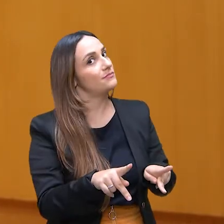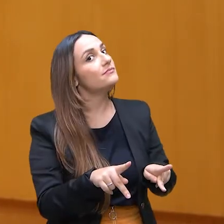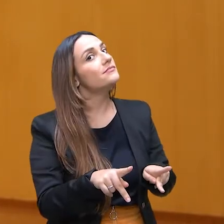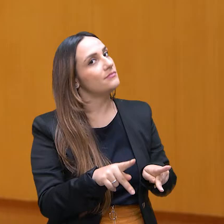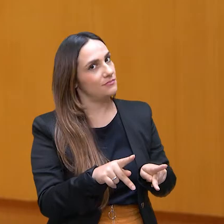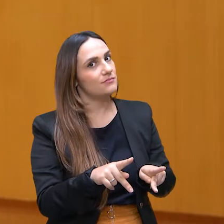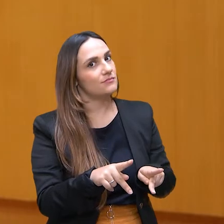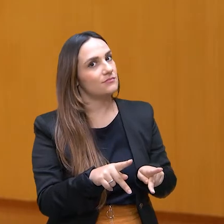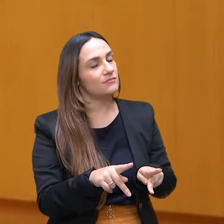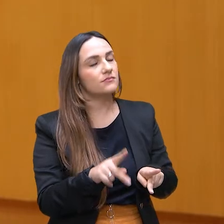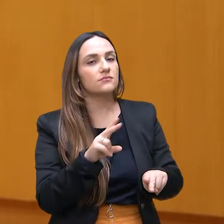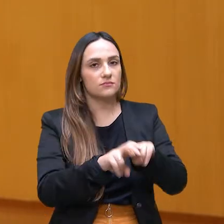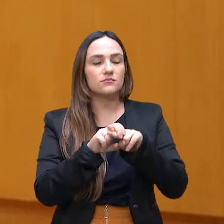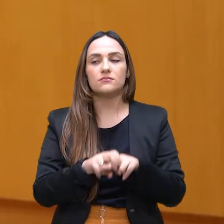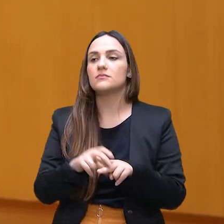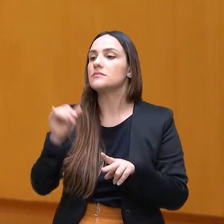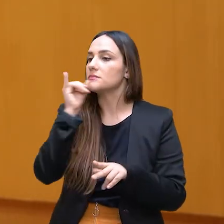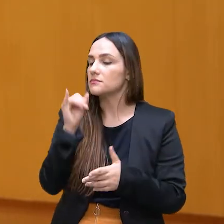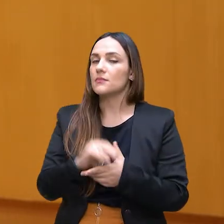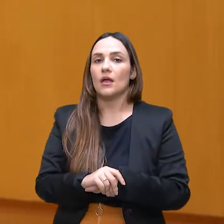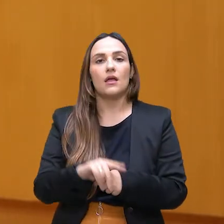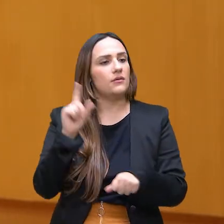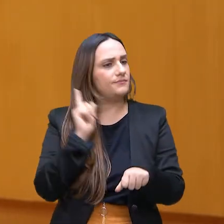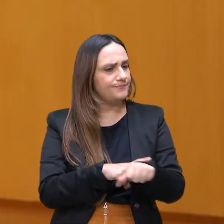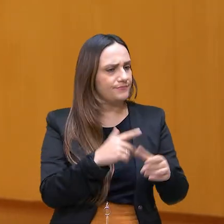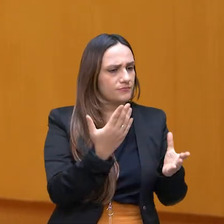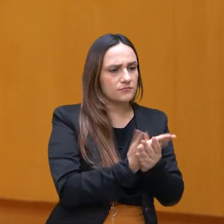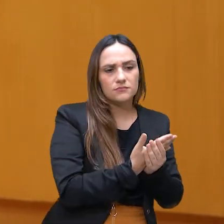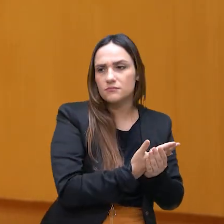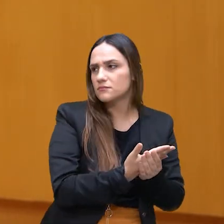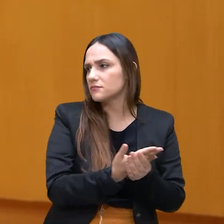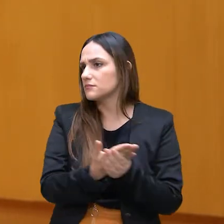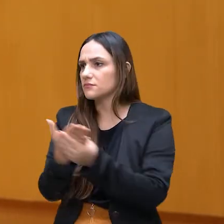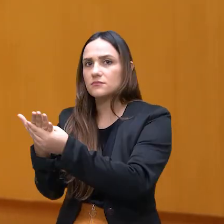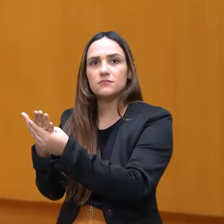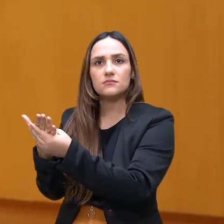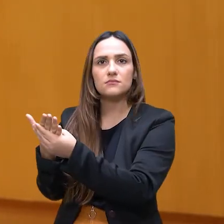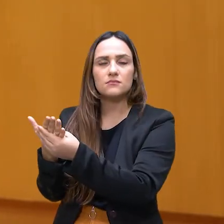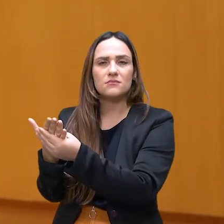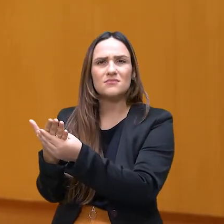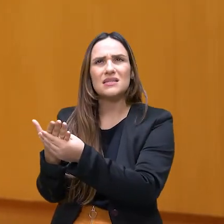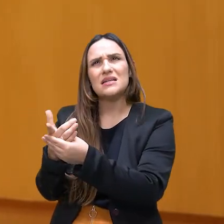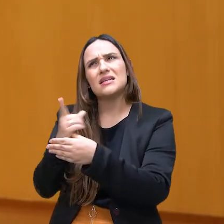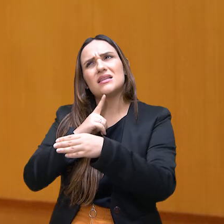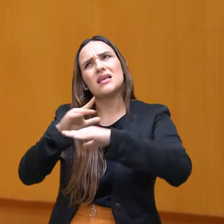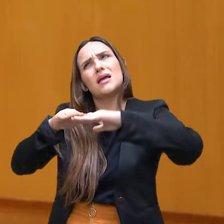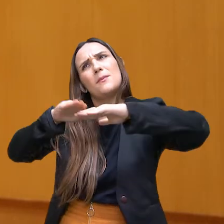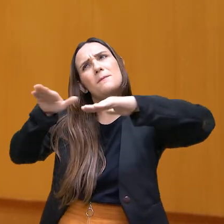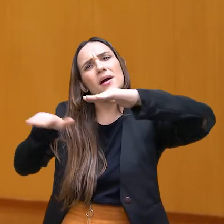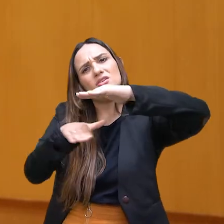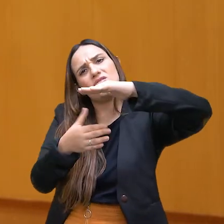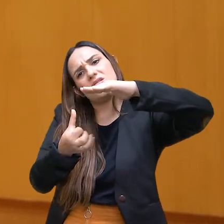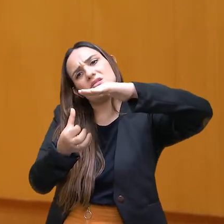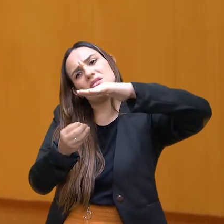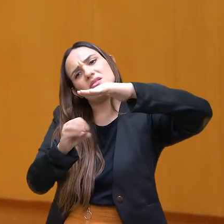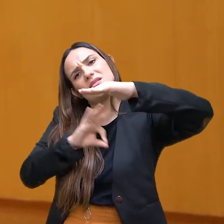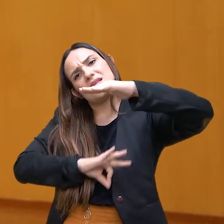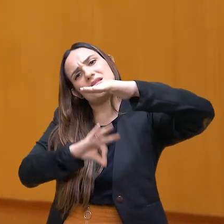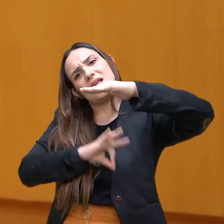Quando as ações, o medicamento, o tratamento, fica num patamar inferior a 60 salários